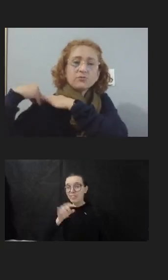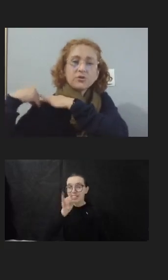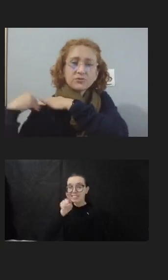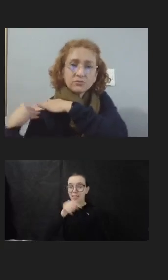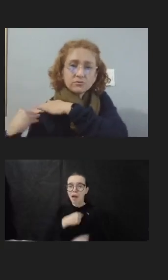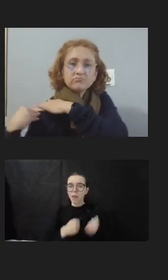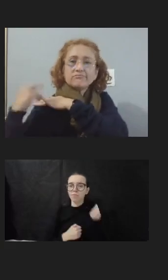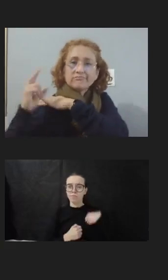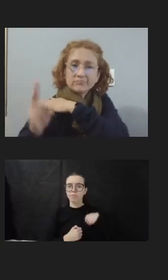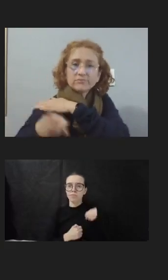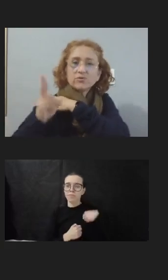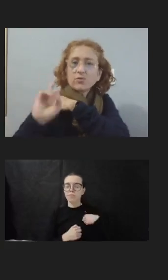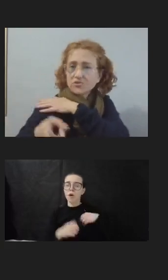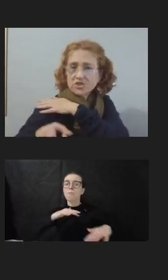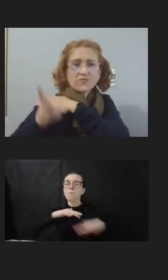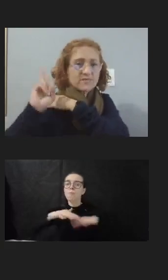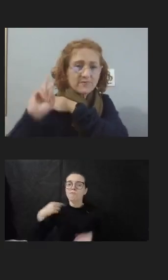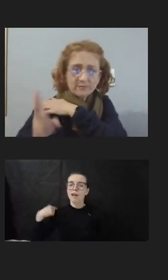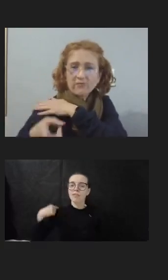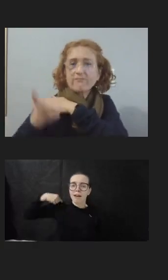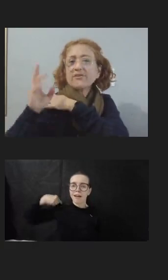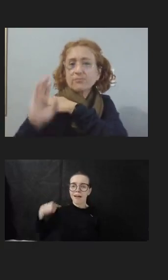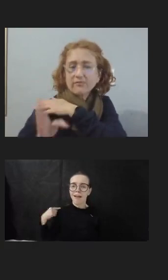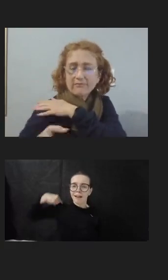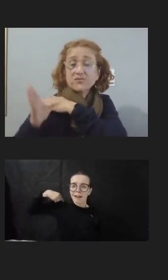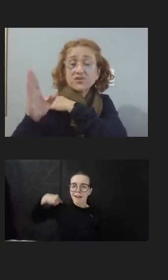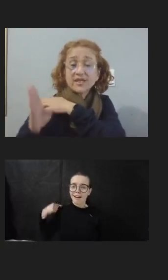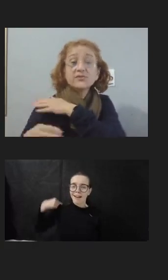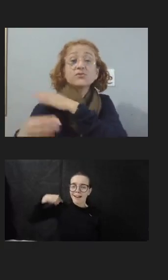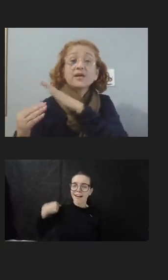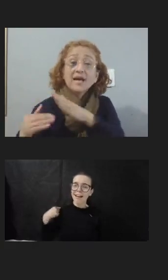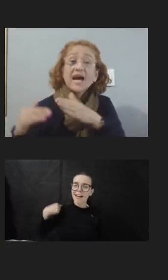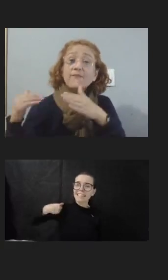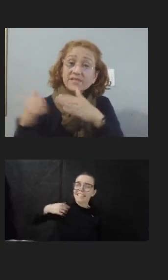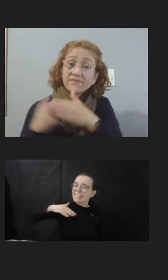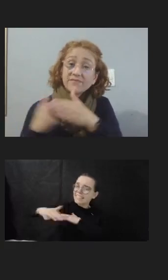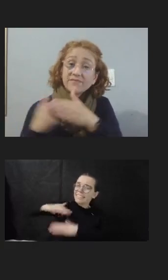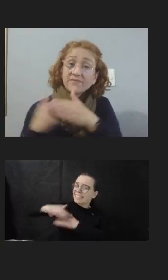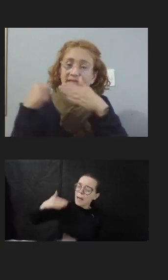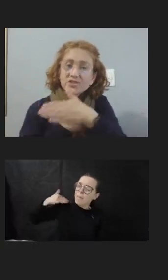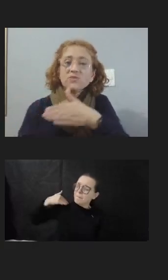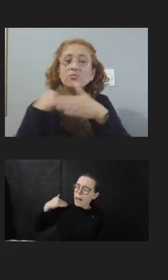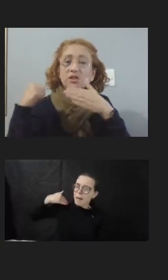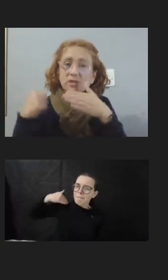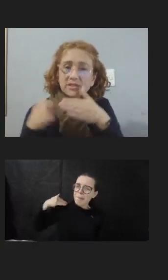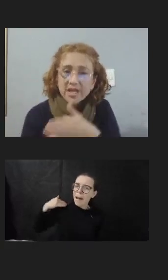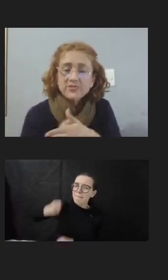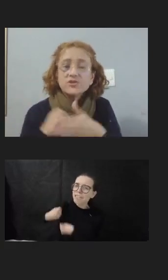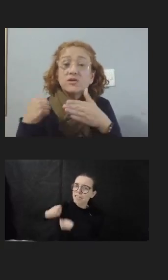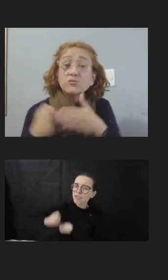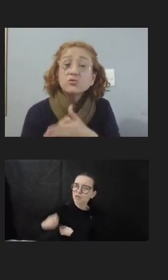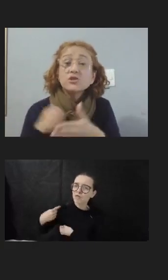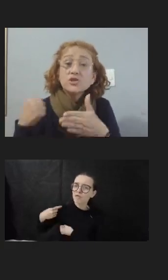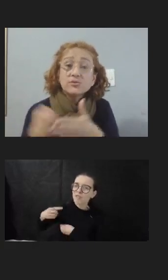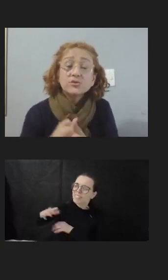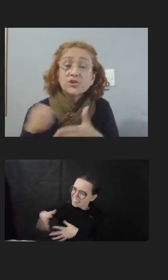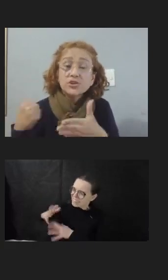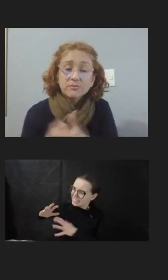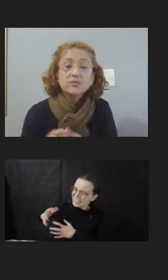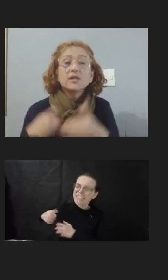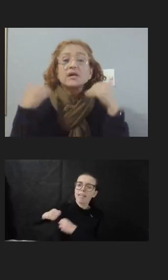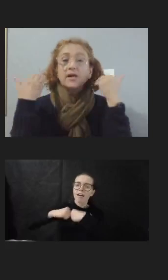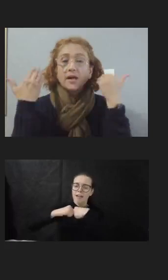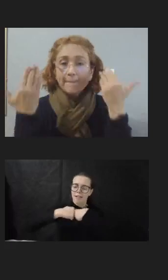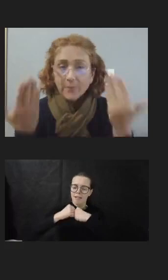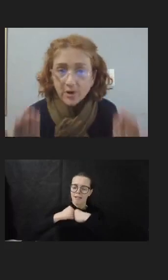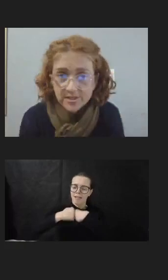contínuo e muito contínuo, esse movimento direto, aí você fica, né, estimulando o atrito,